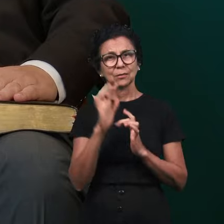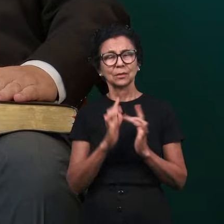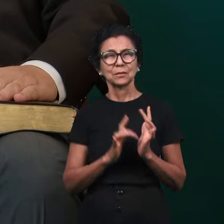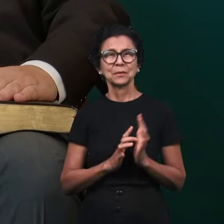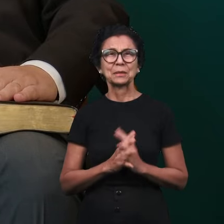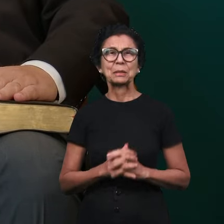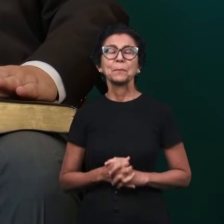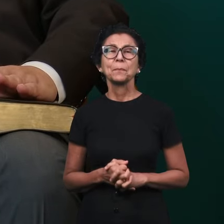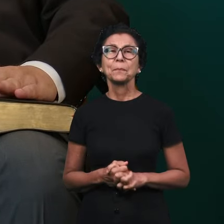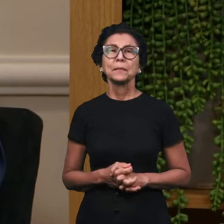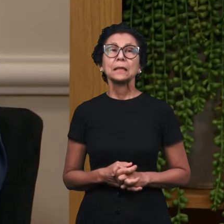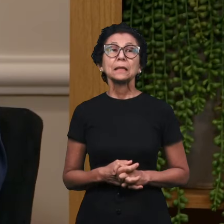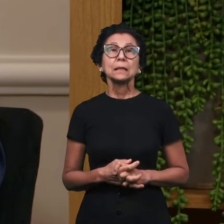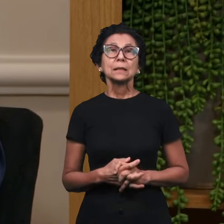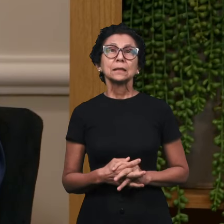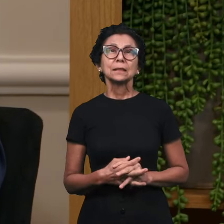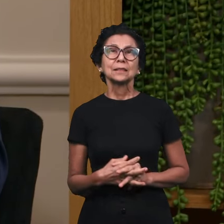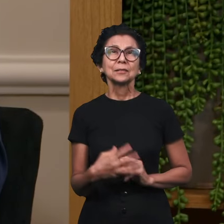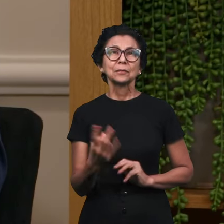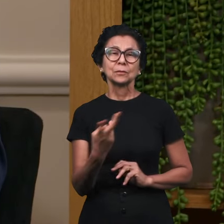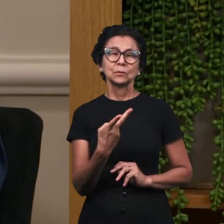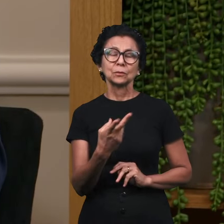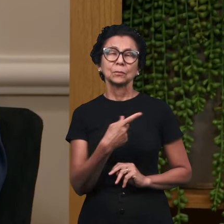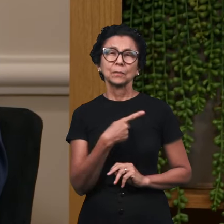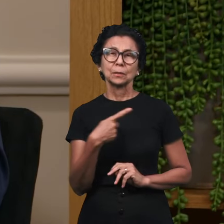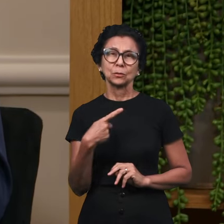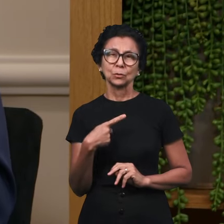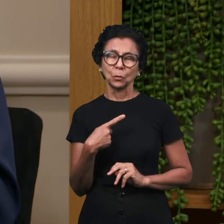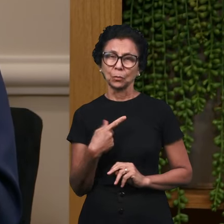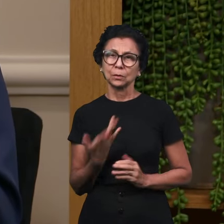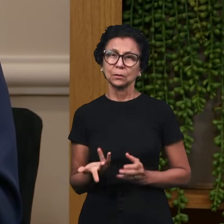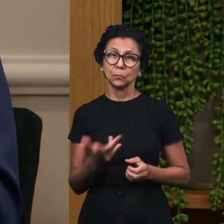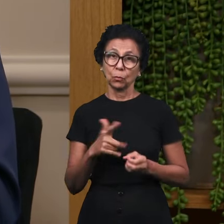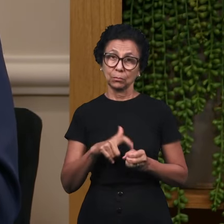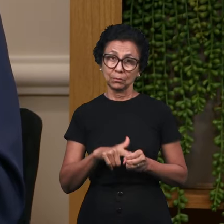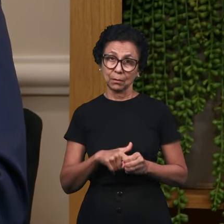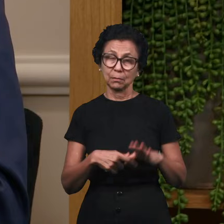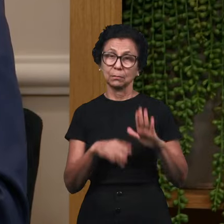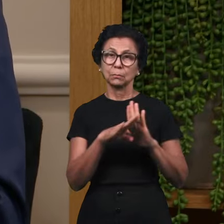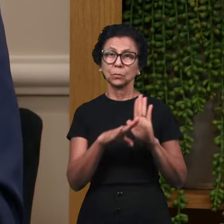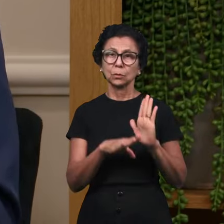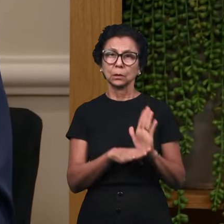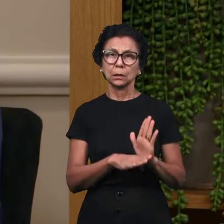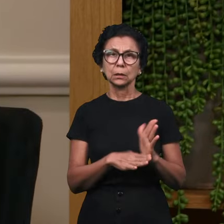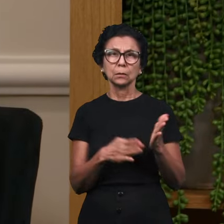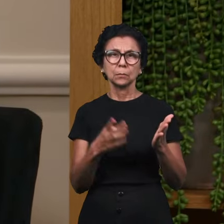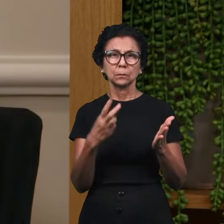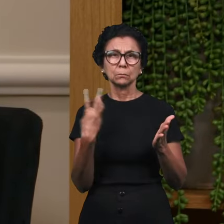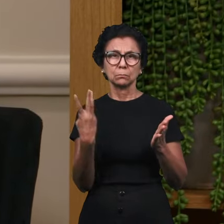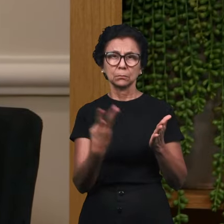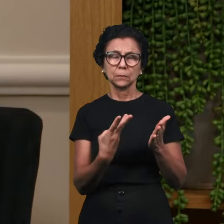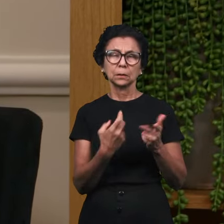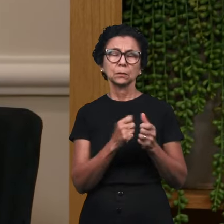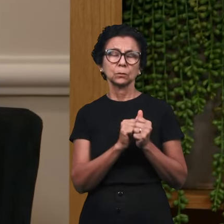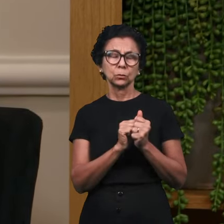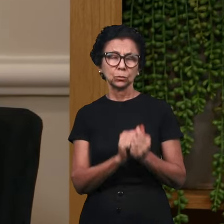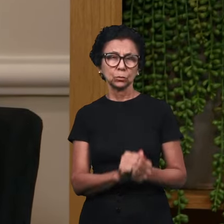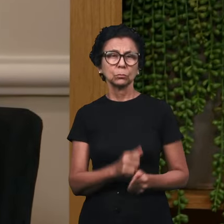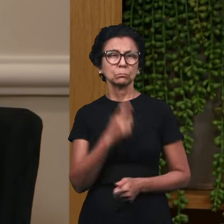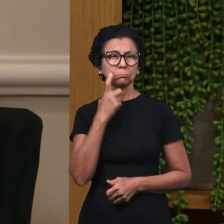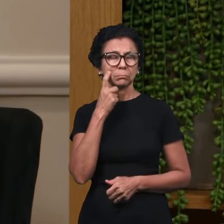também. Maravilha! Os nossos pastores, companheiros, estão novamente conosco para juntos tratarmos desse